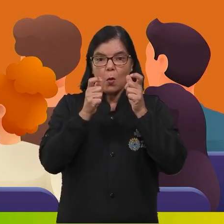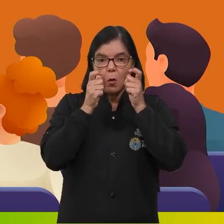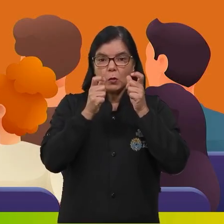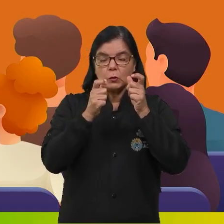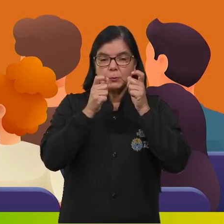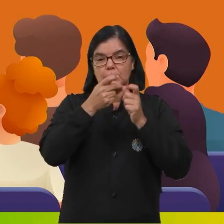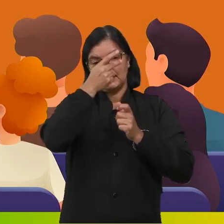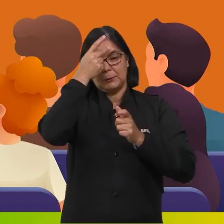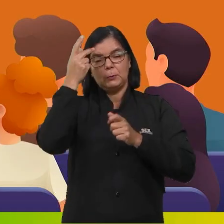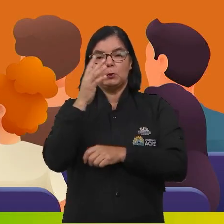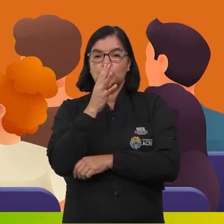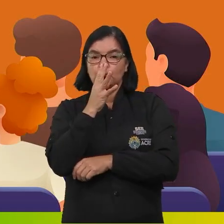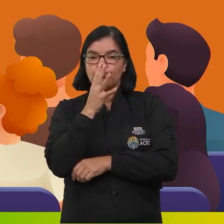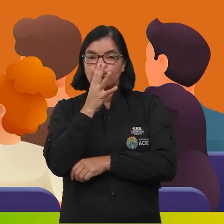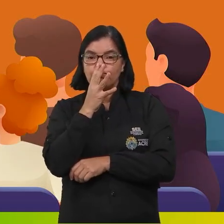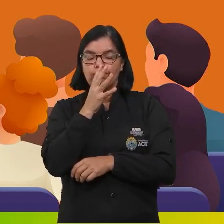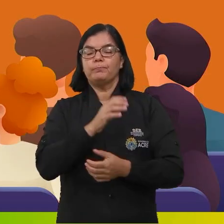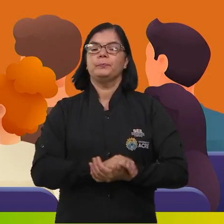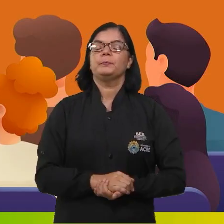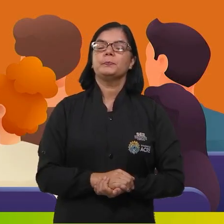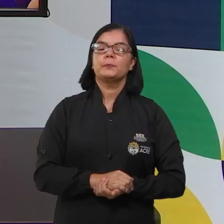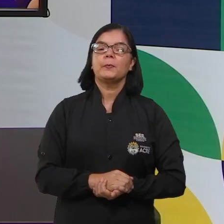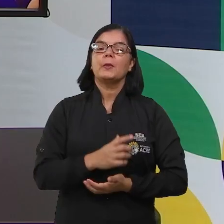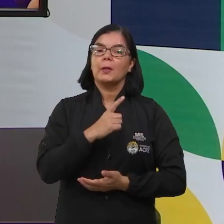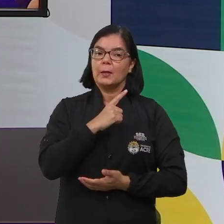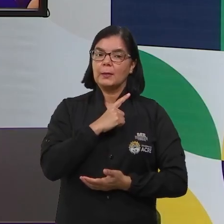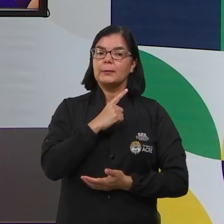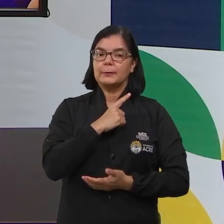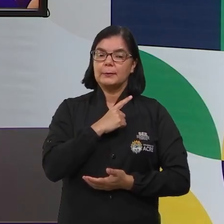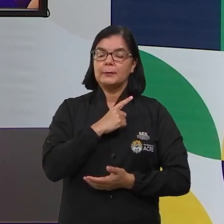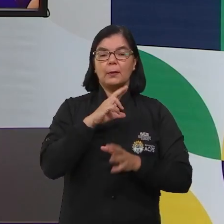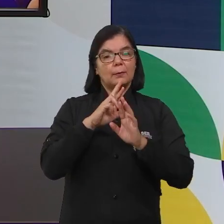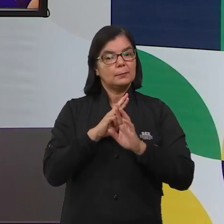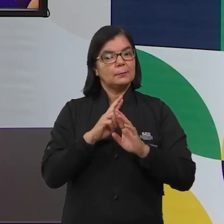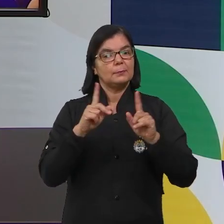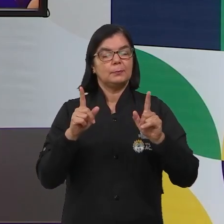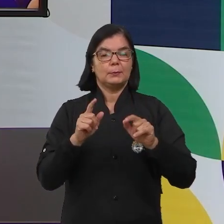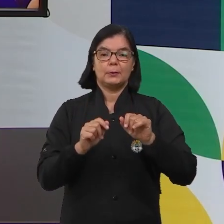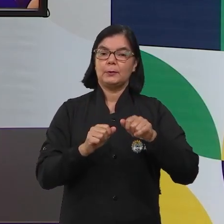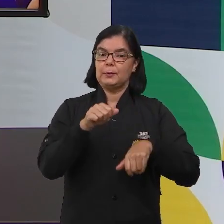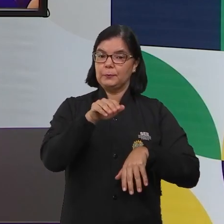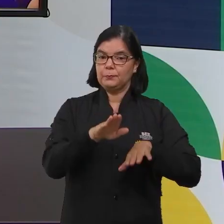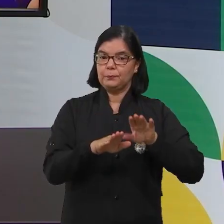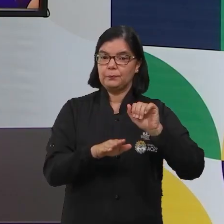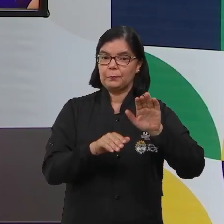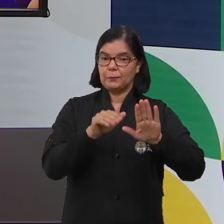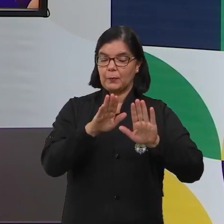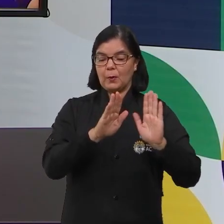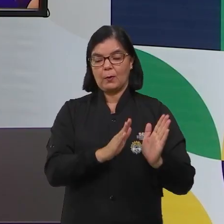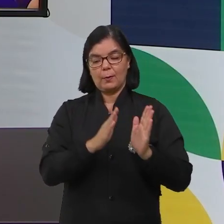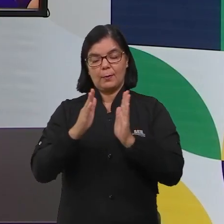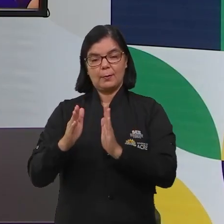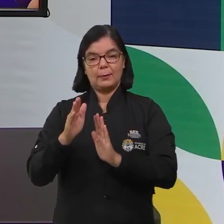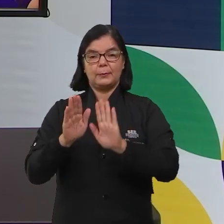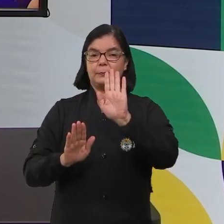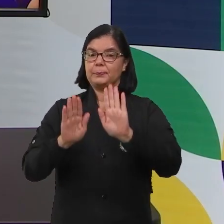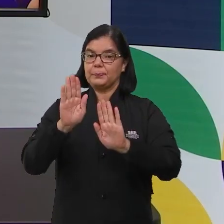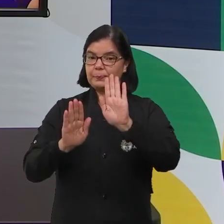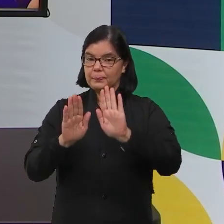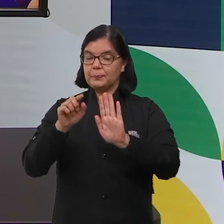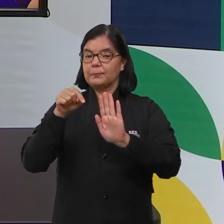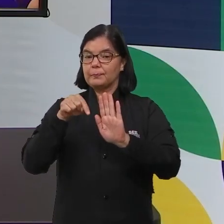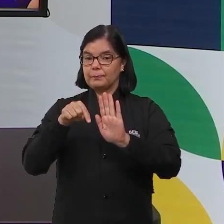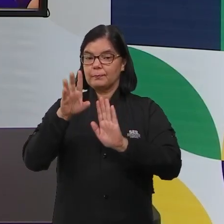do público. Então, a gente tem aí a sutil diferença entre mímica e pantomima. A pantomima, ela